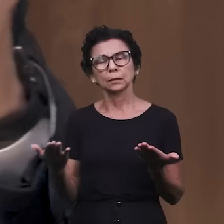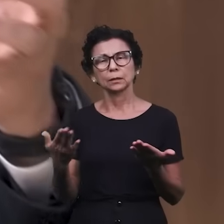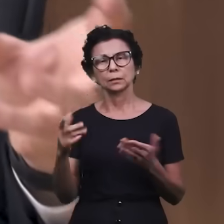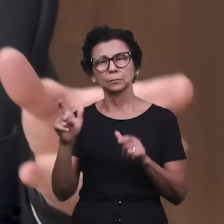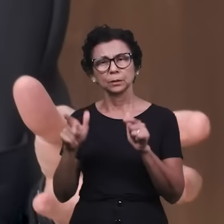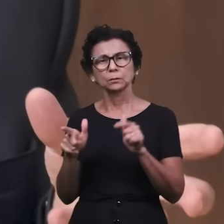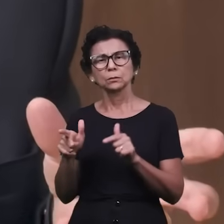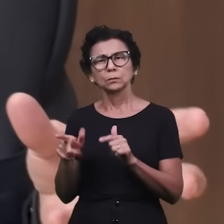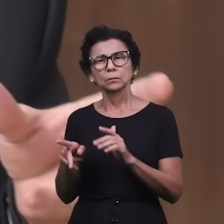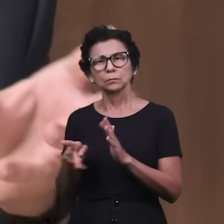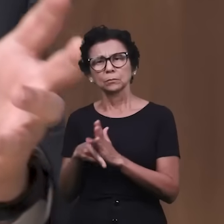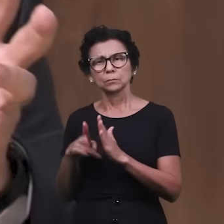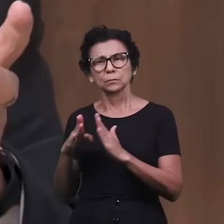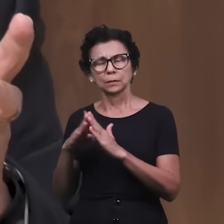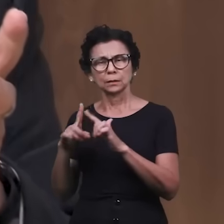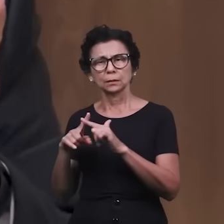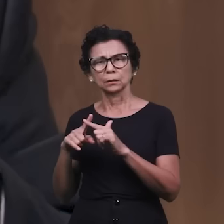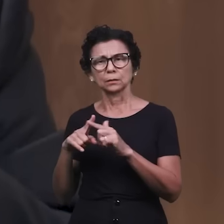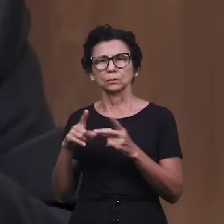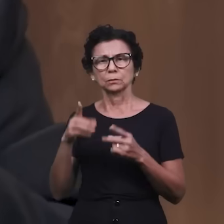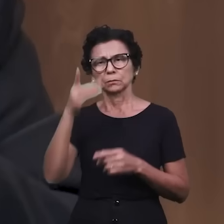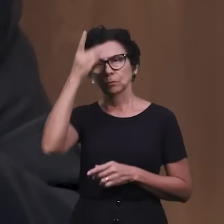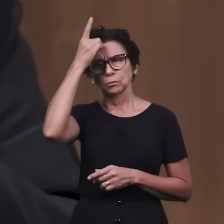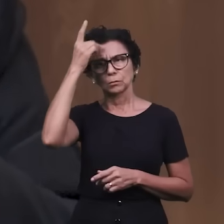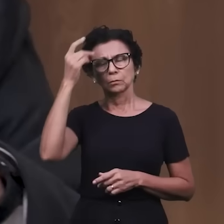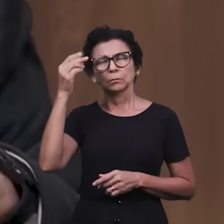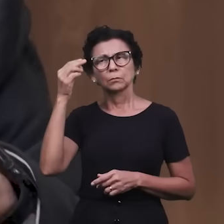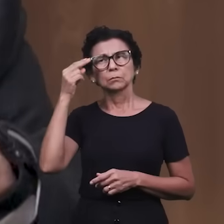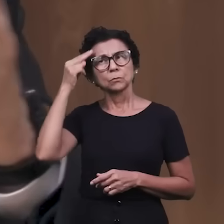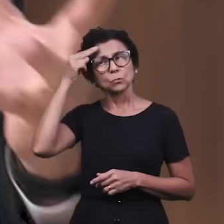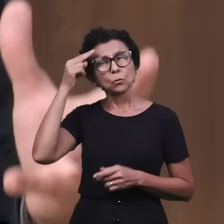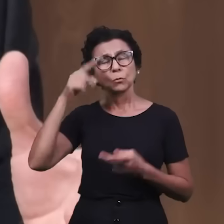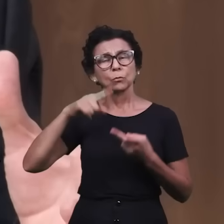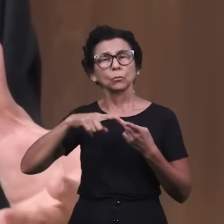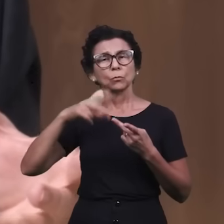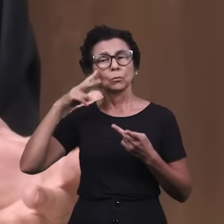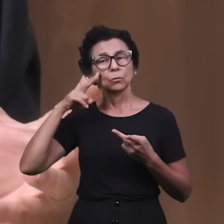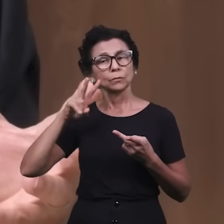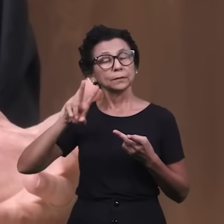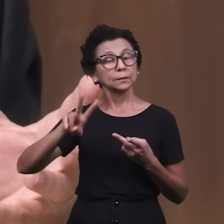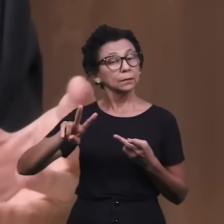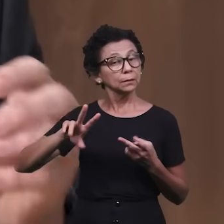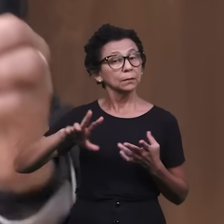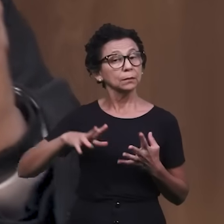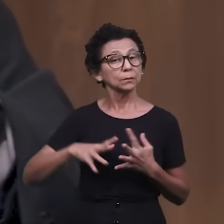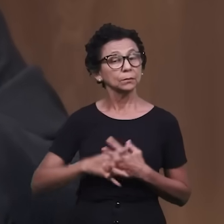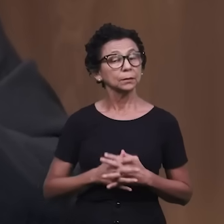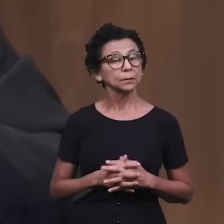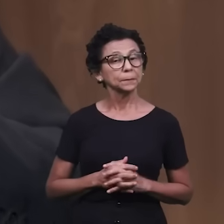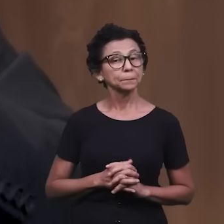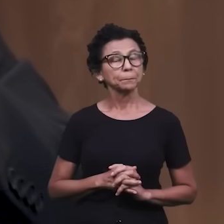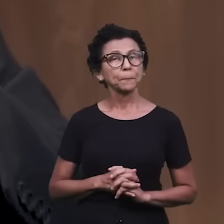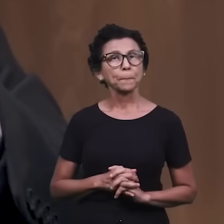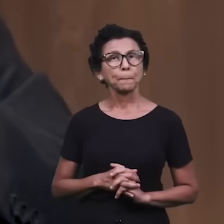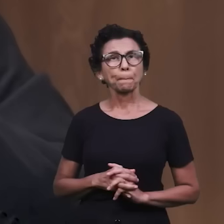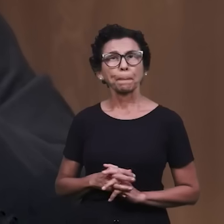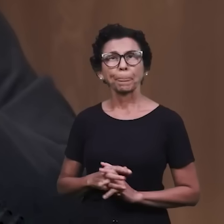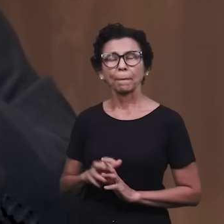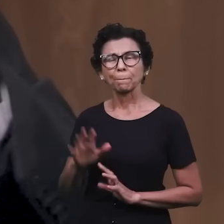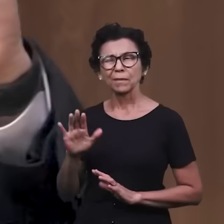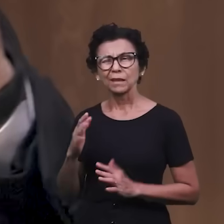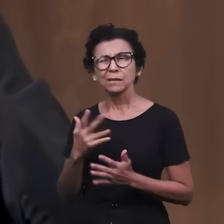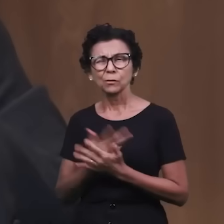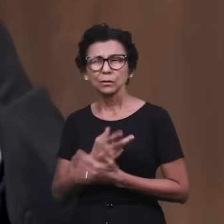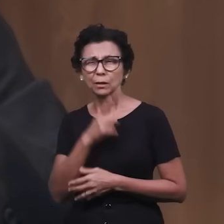sonho, uma visão, e que as pessoas acabam aprendendo. De vez em quando você pode ter